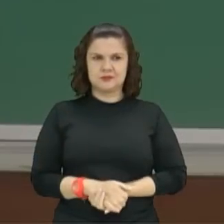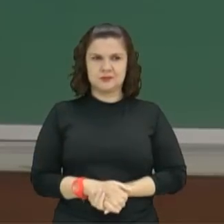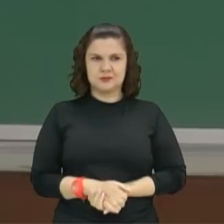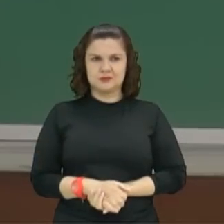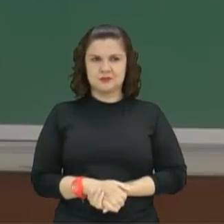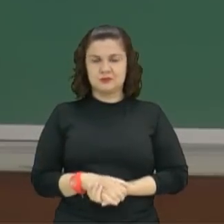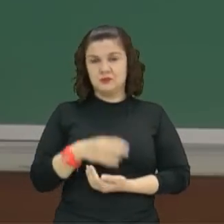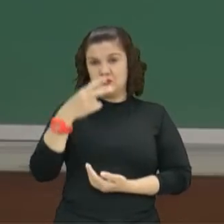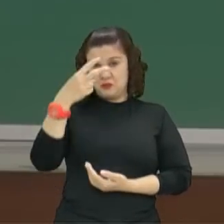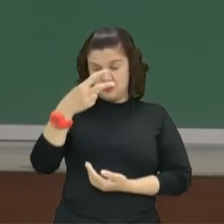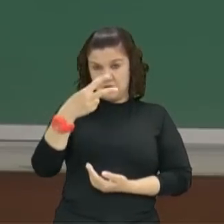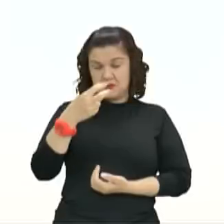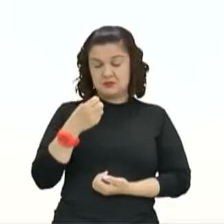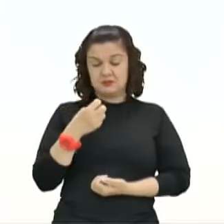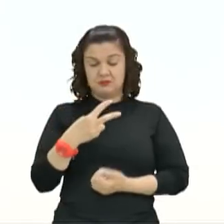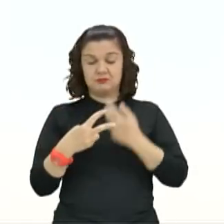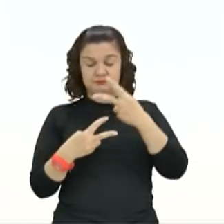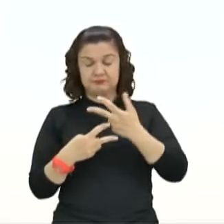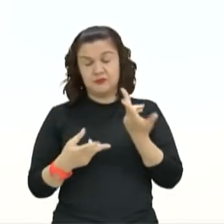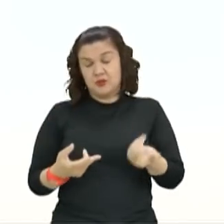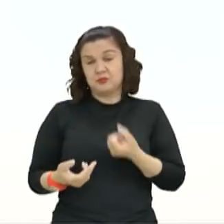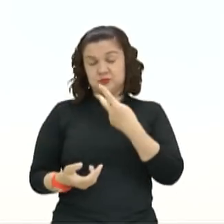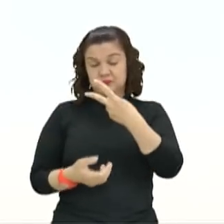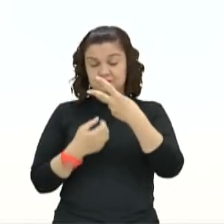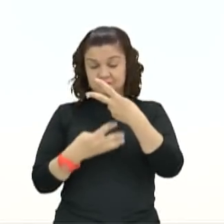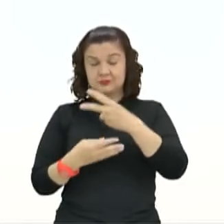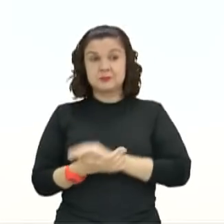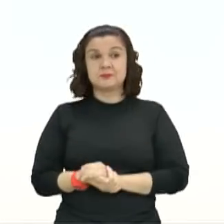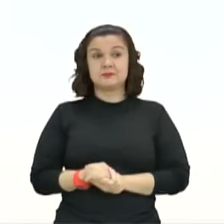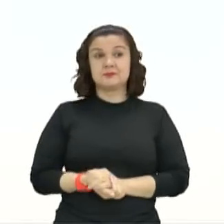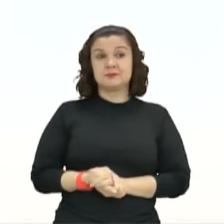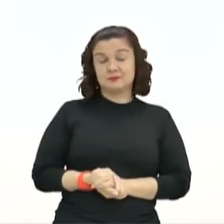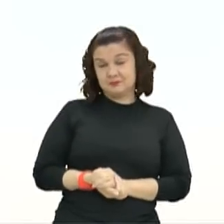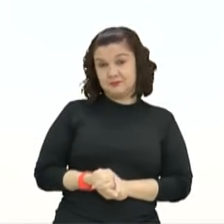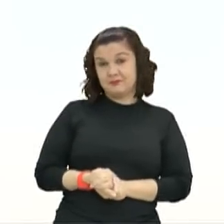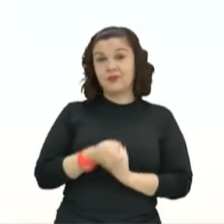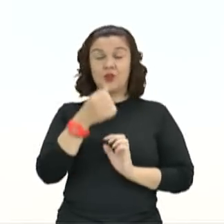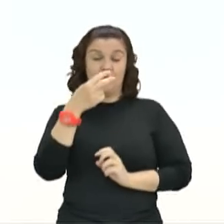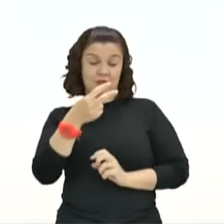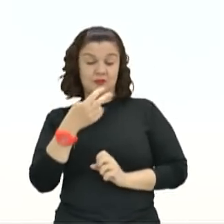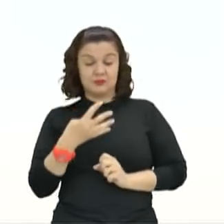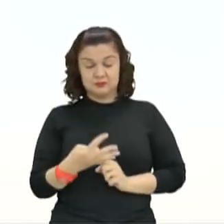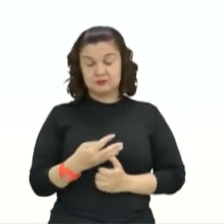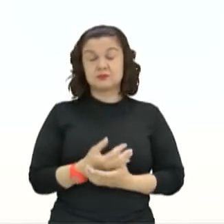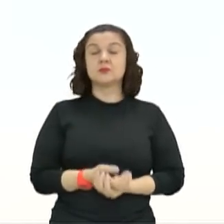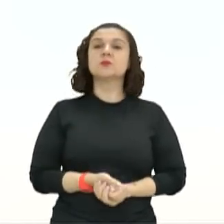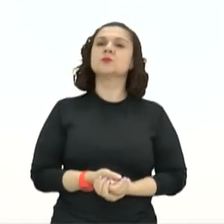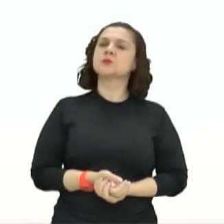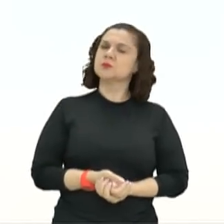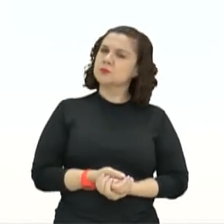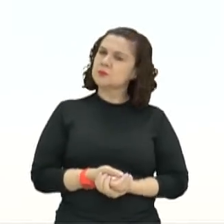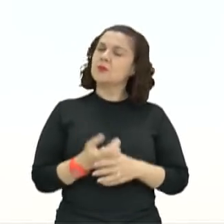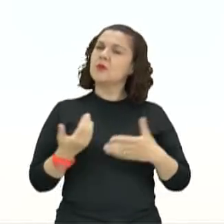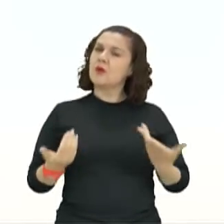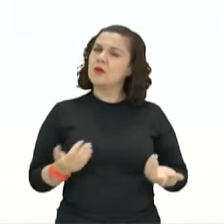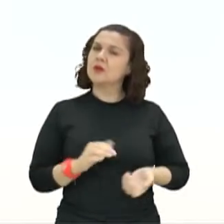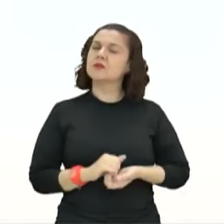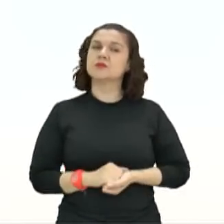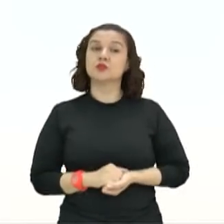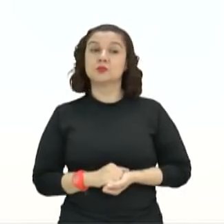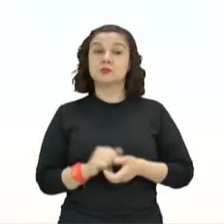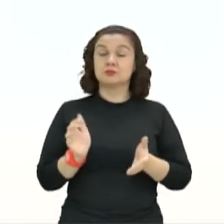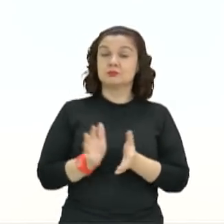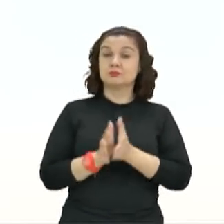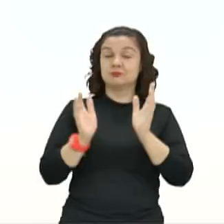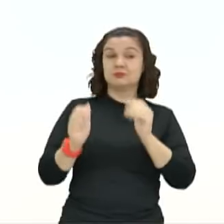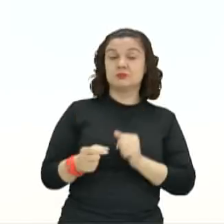2 sobre 2 elevado ao quadrado é 4. E agora eu tenho 2, né, 2 quartos aqui. E aí? Tchan, tchan, tchan,